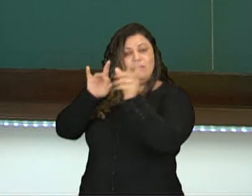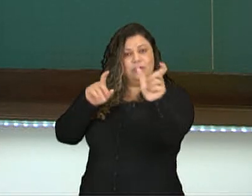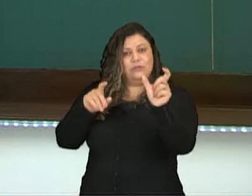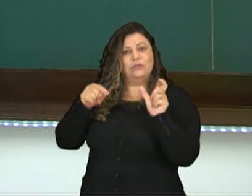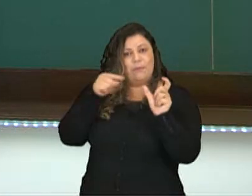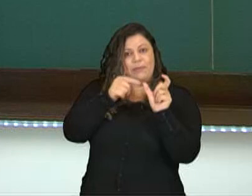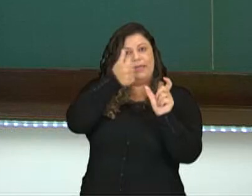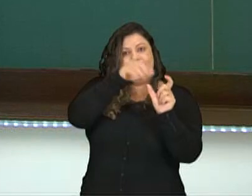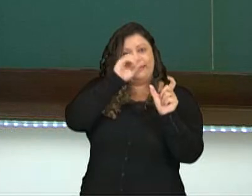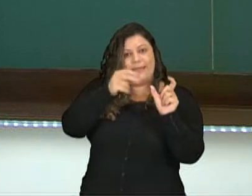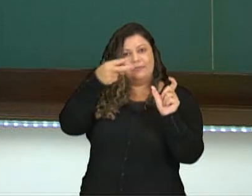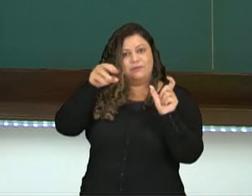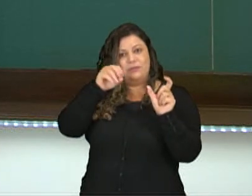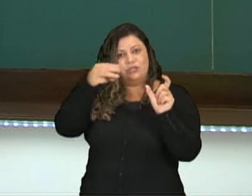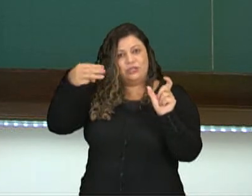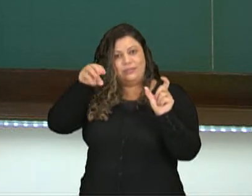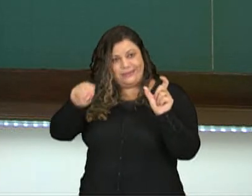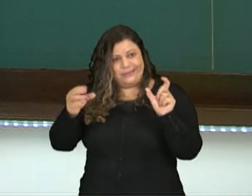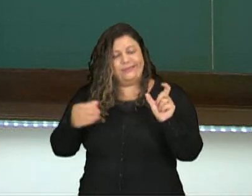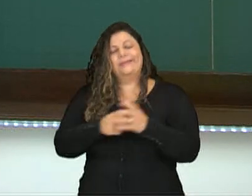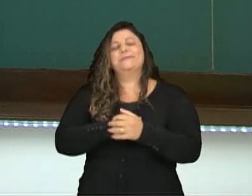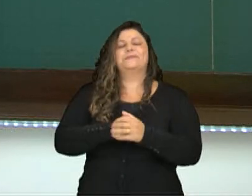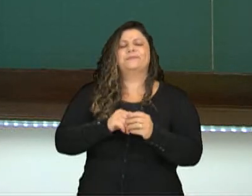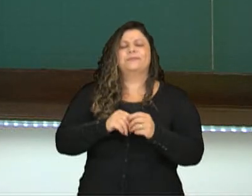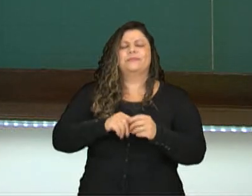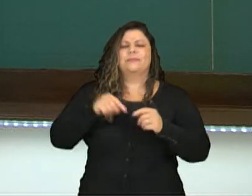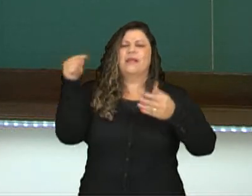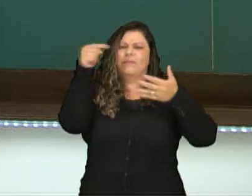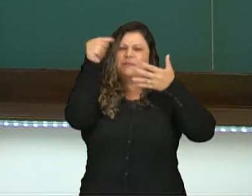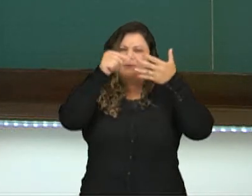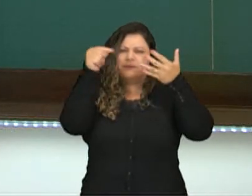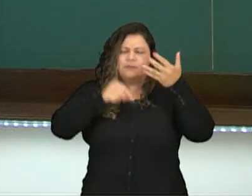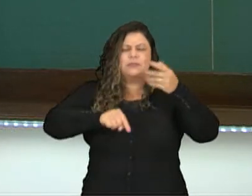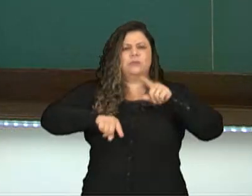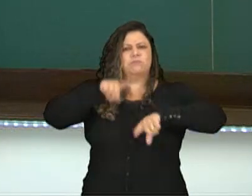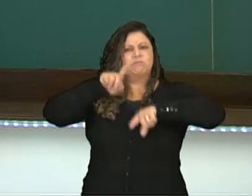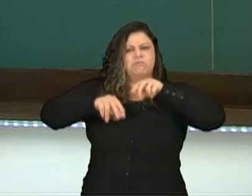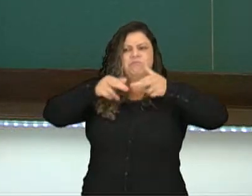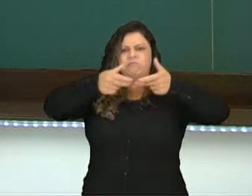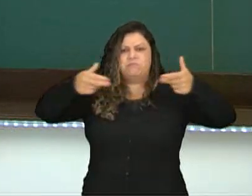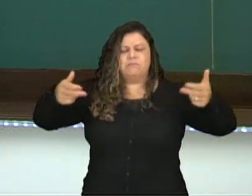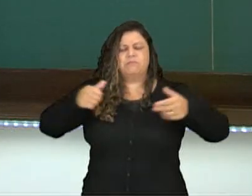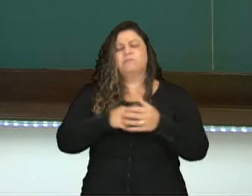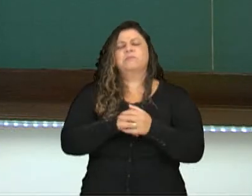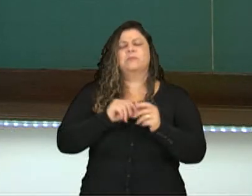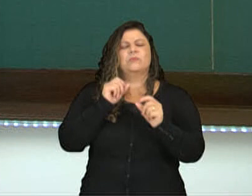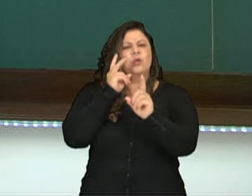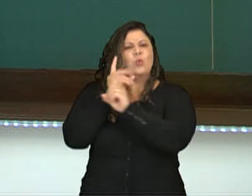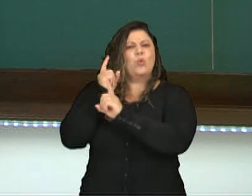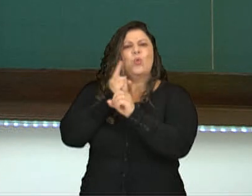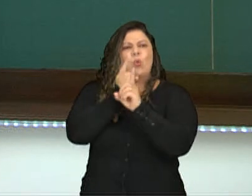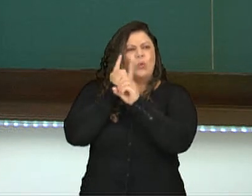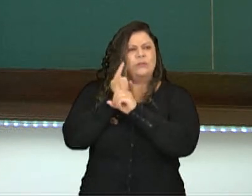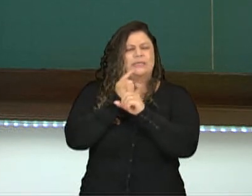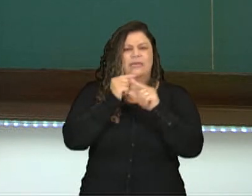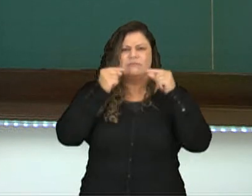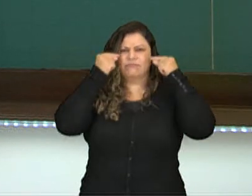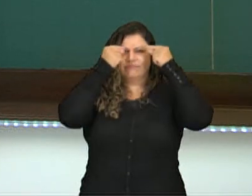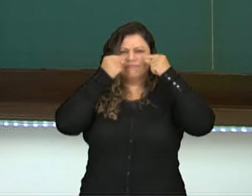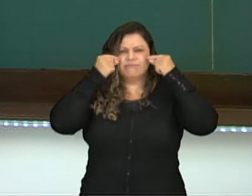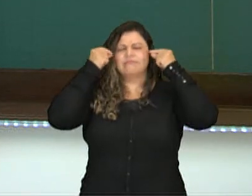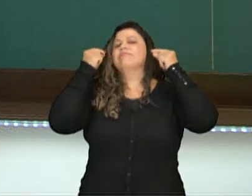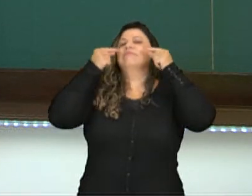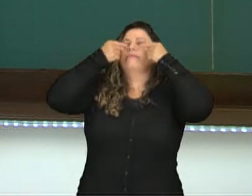essas paletas tinham várias funções. Foi encontrado já em cosméticos egípcios, para fazer aqueles olhos e tal,